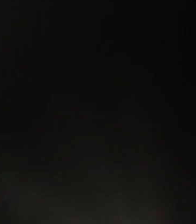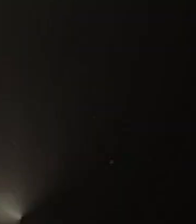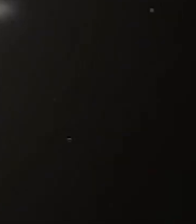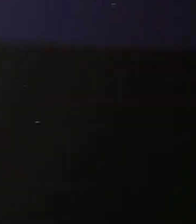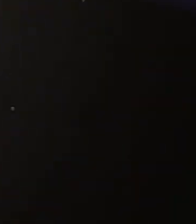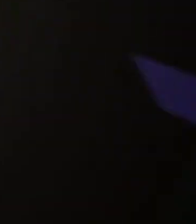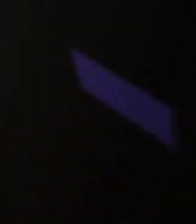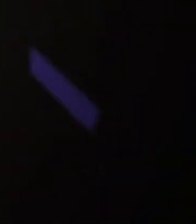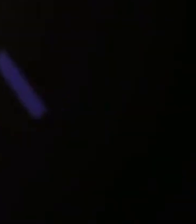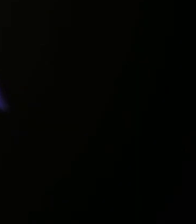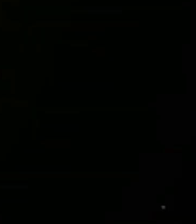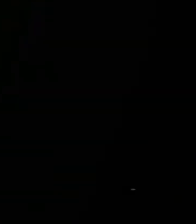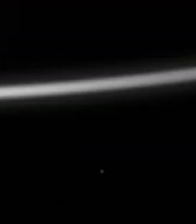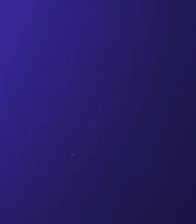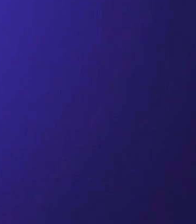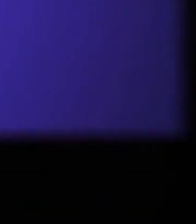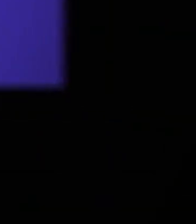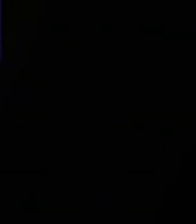E aí